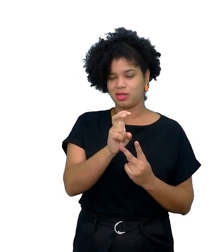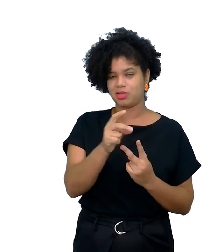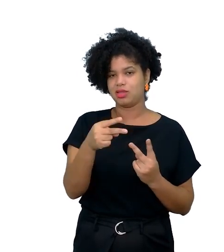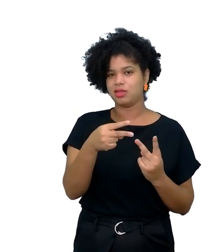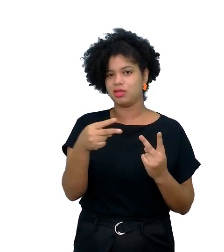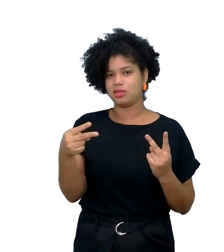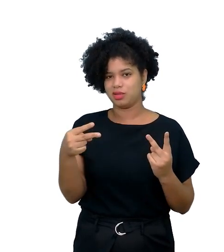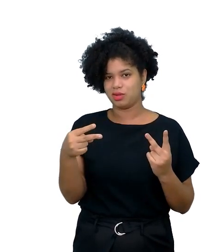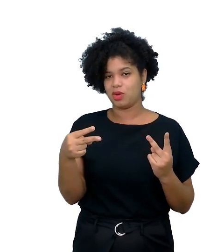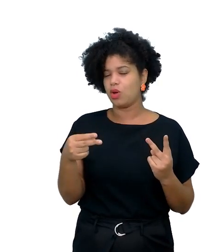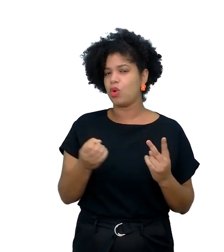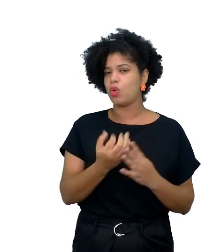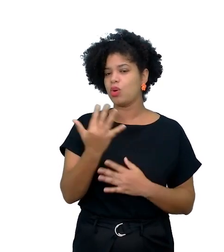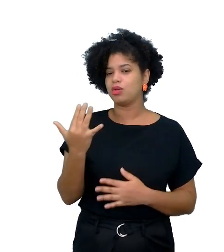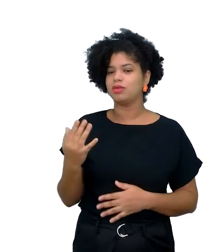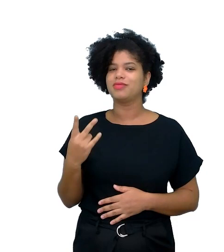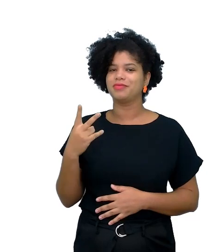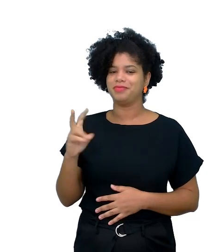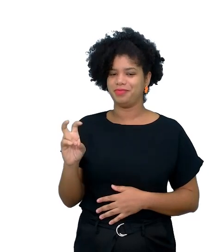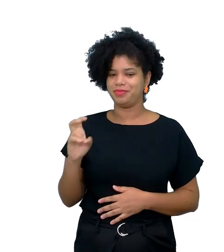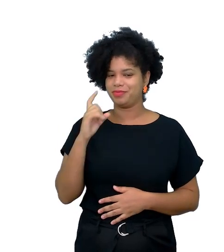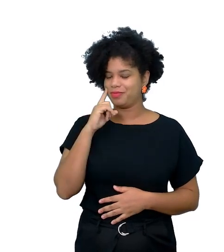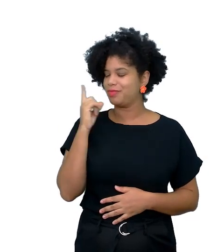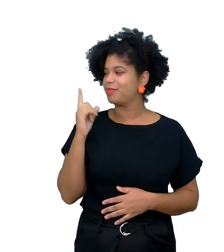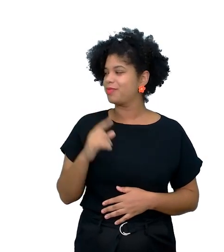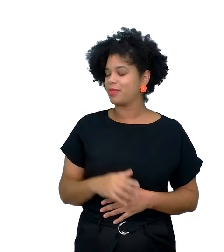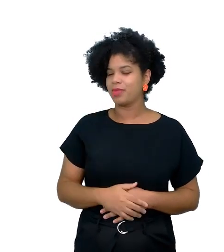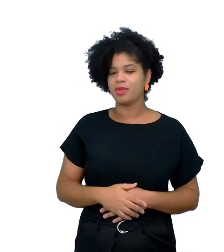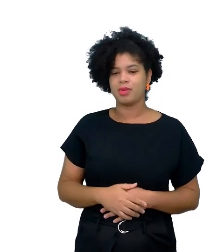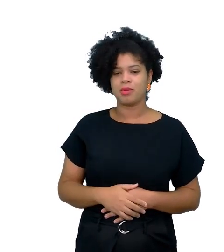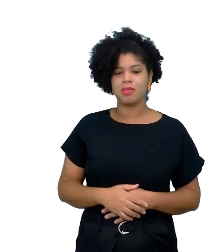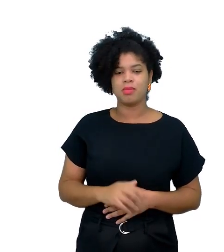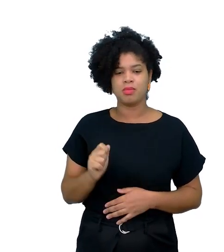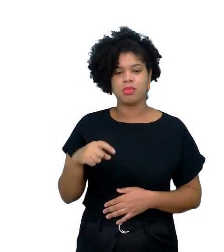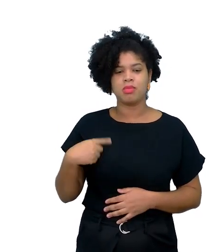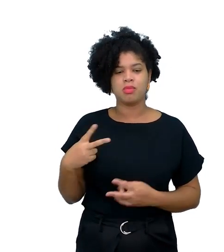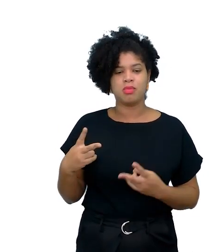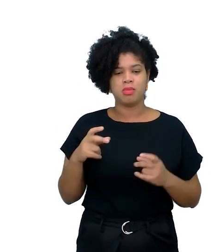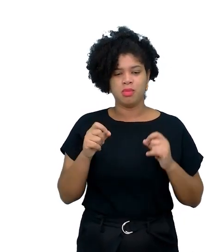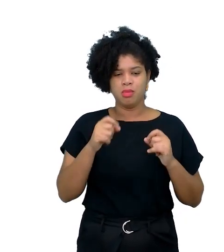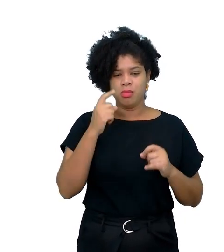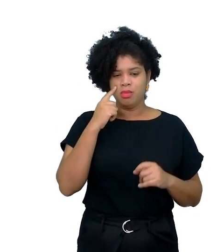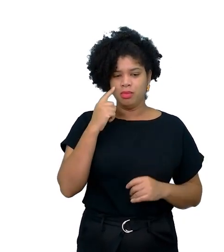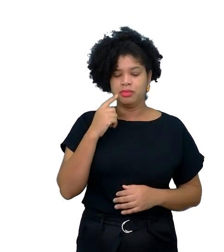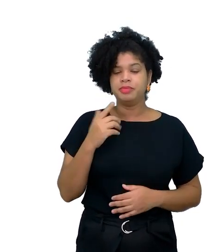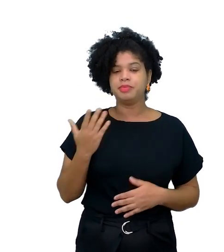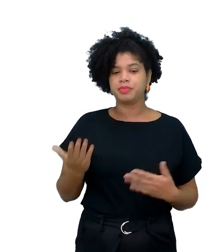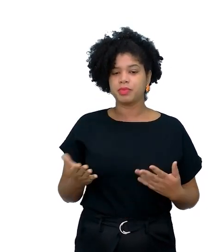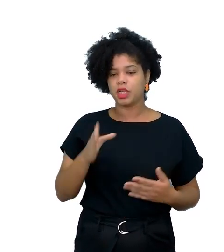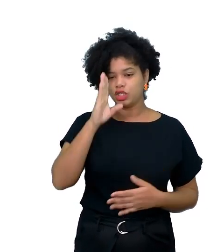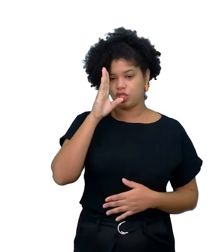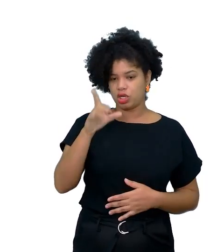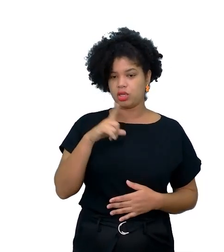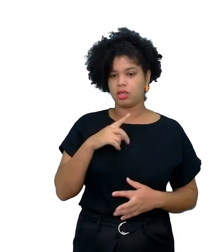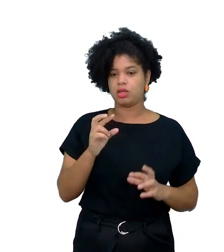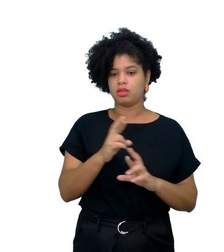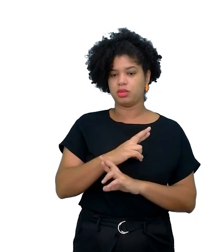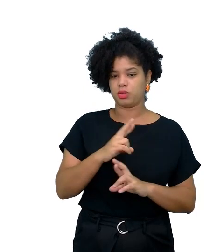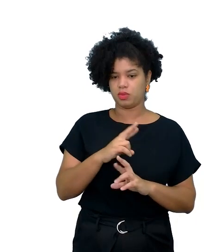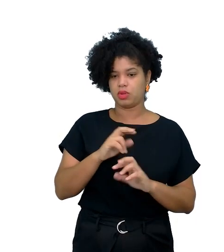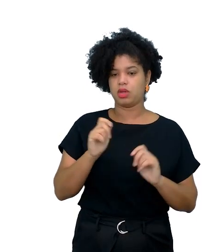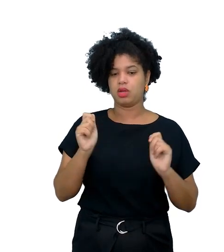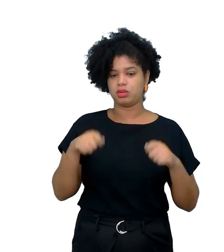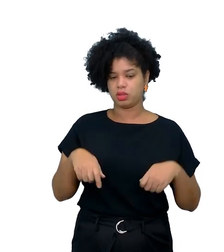no primeiro, né, nesse problema aqui, nós podemos perceber que a relação é direta entre as partes para